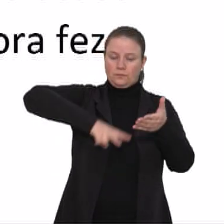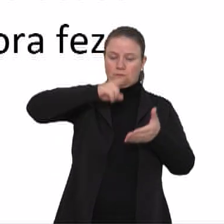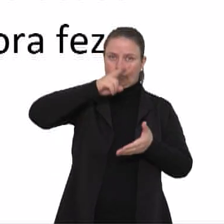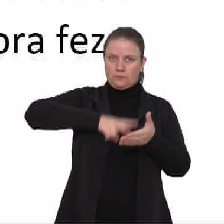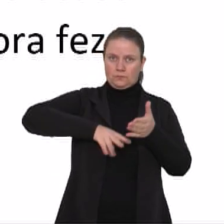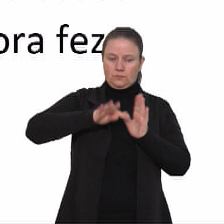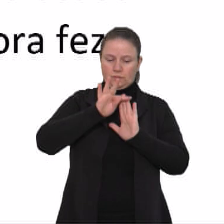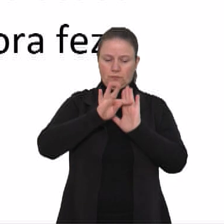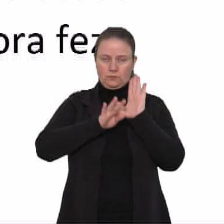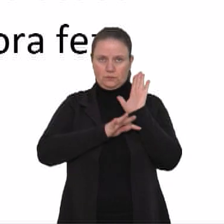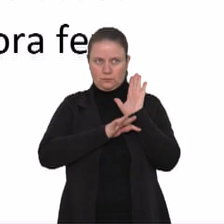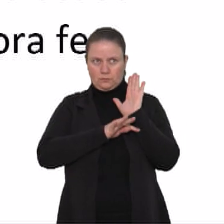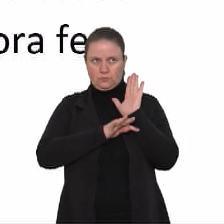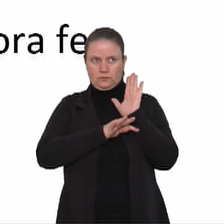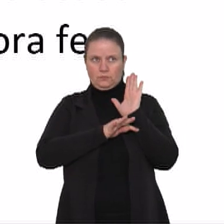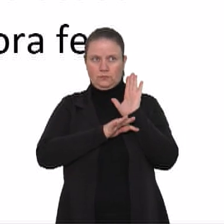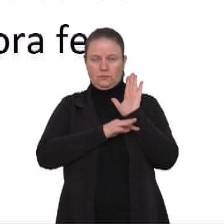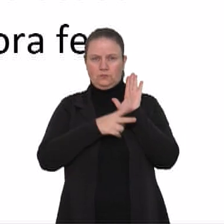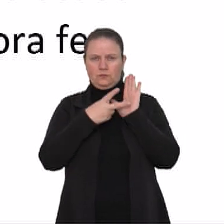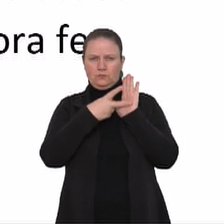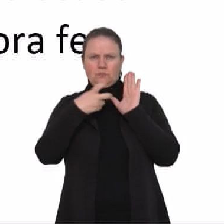trecho e você vai